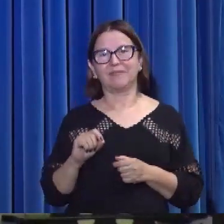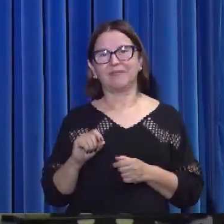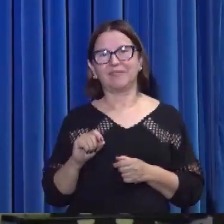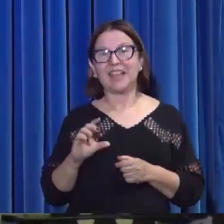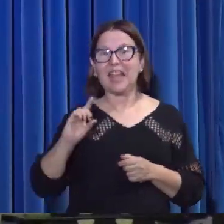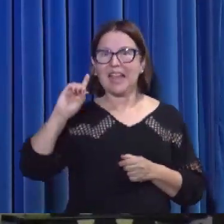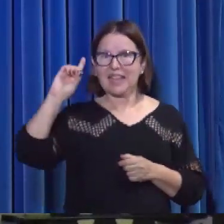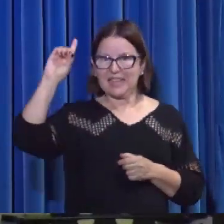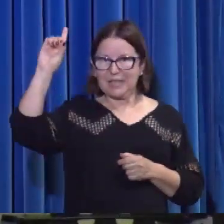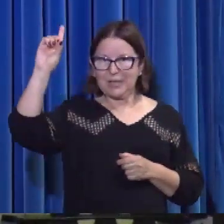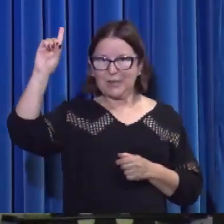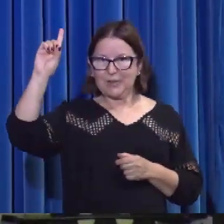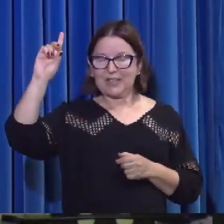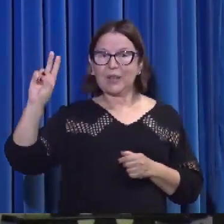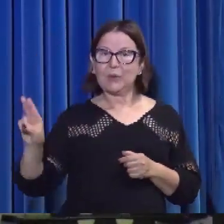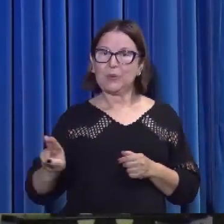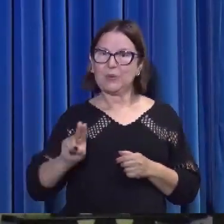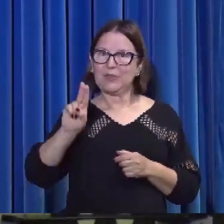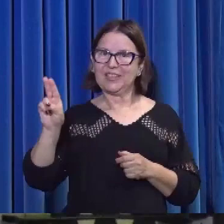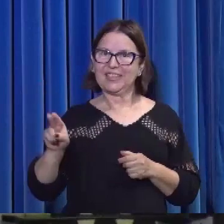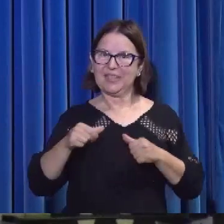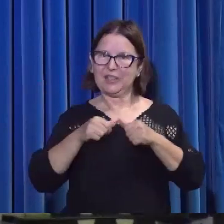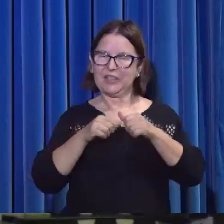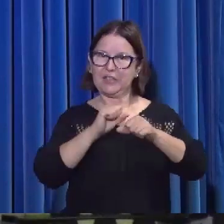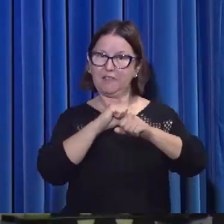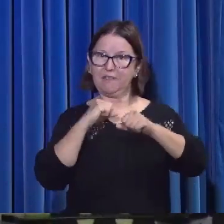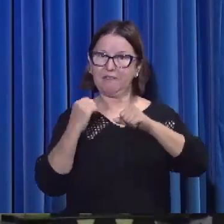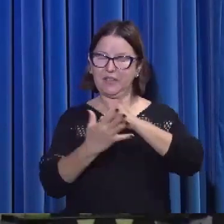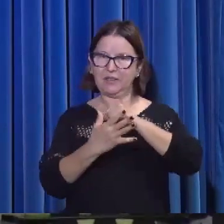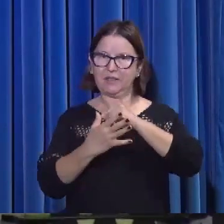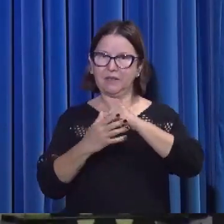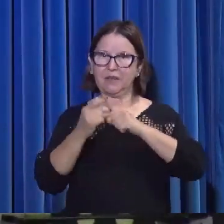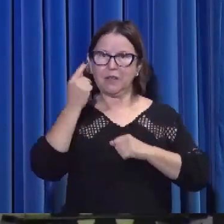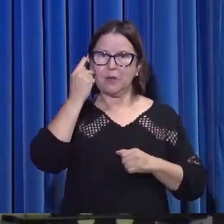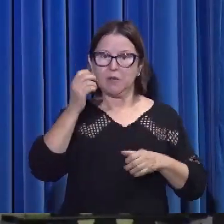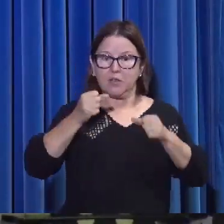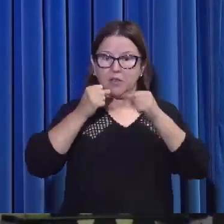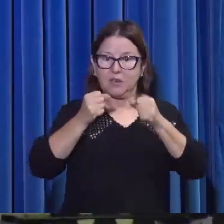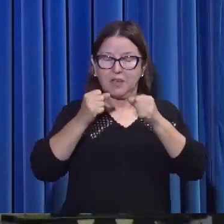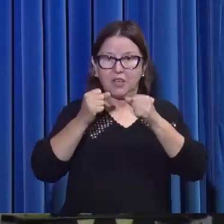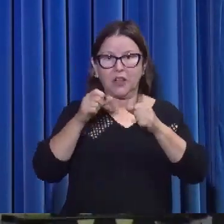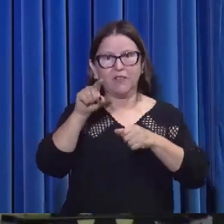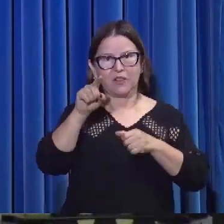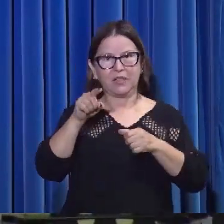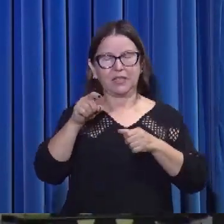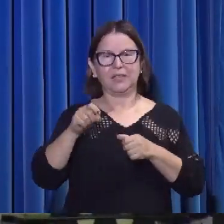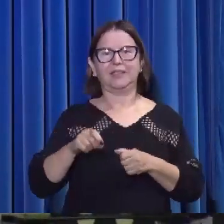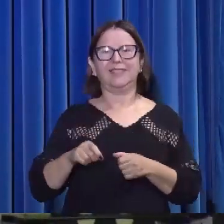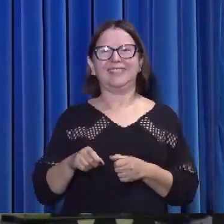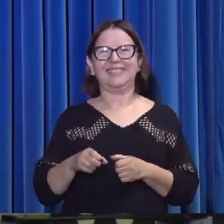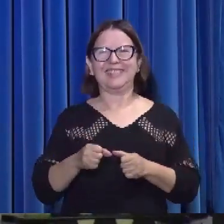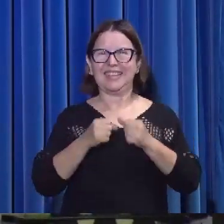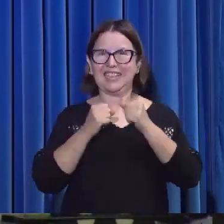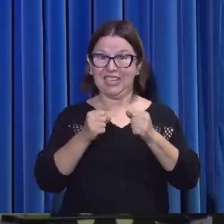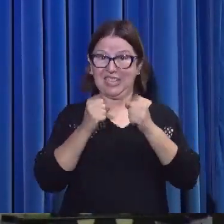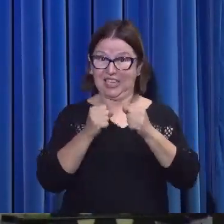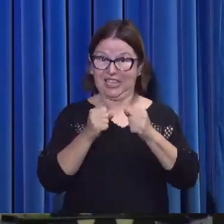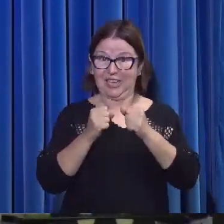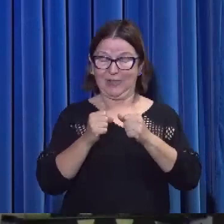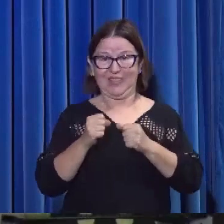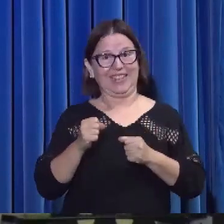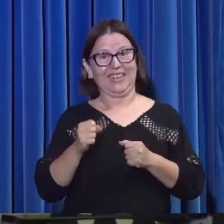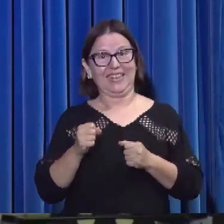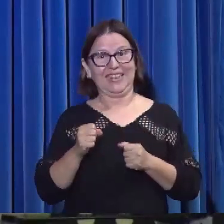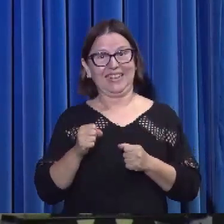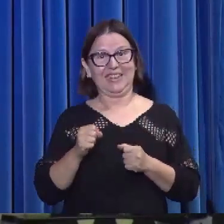Deus está usando, meus irmãos, esse vírus para chacoalhar a roseira. Você sabe o que é chacoalhar a roseira? É